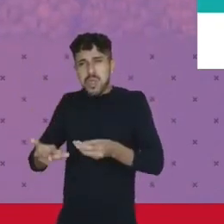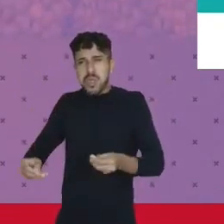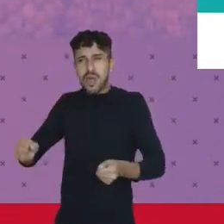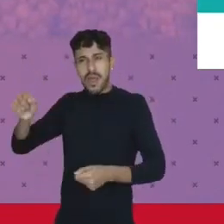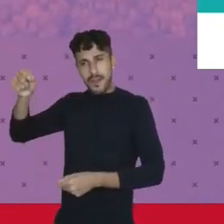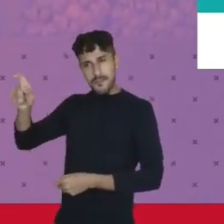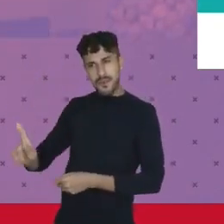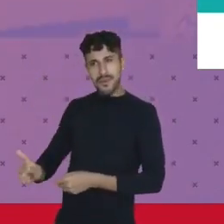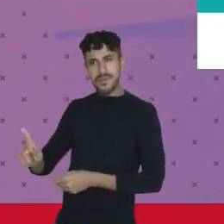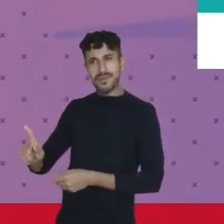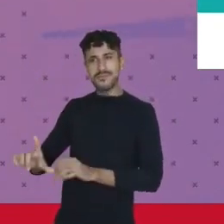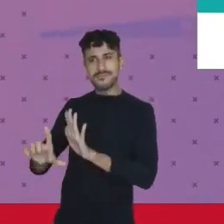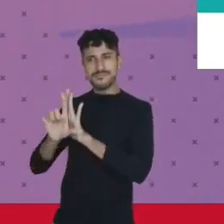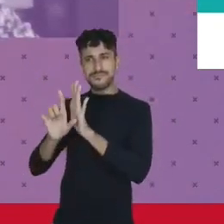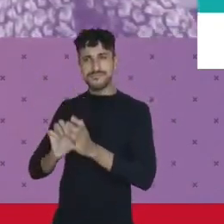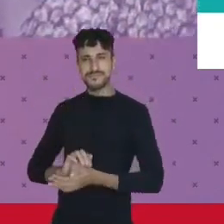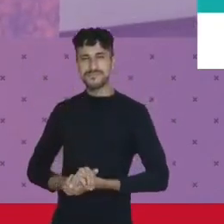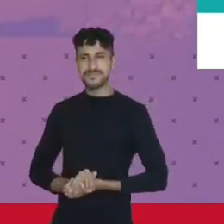Previdência Social.